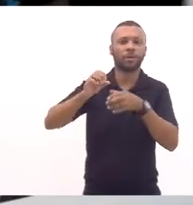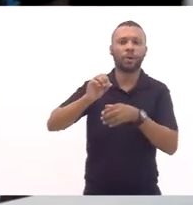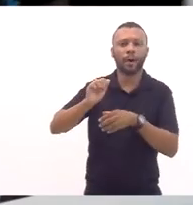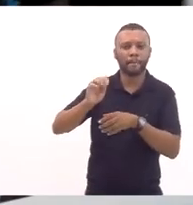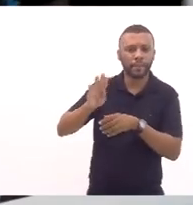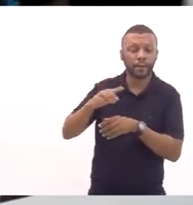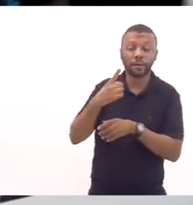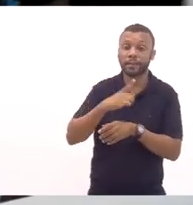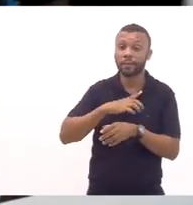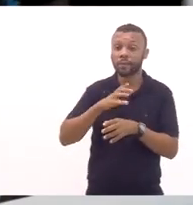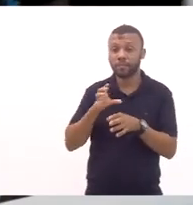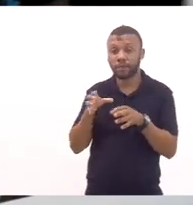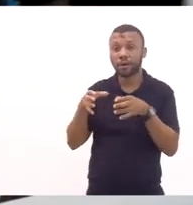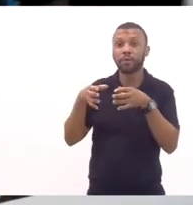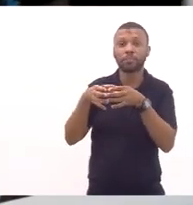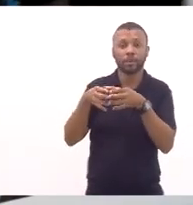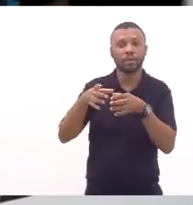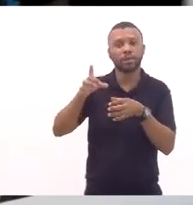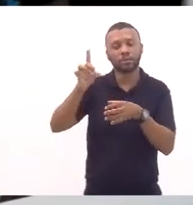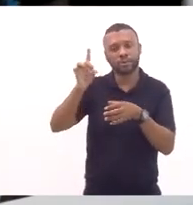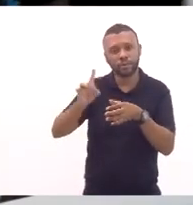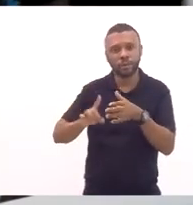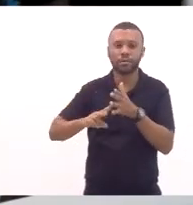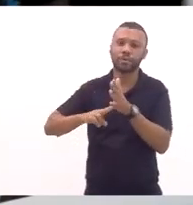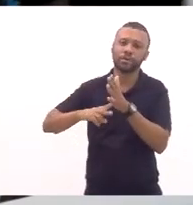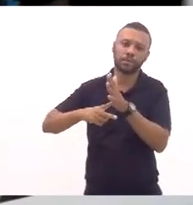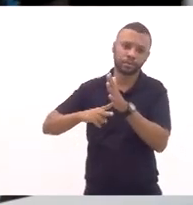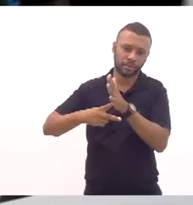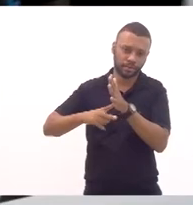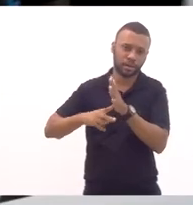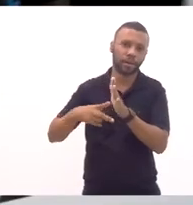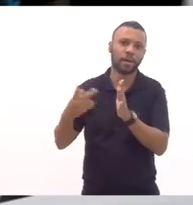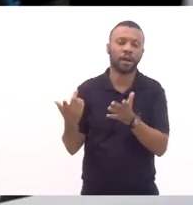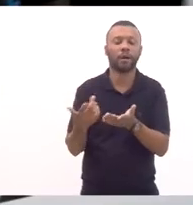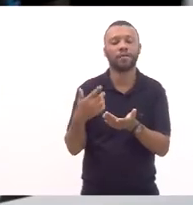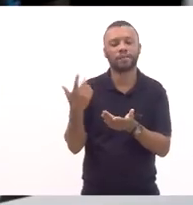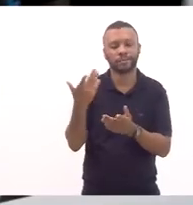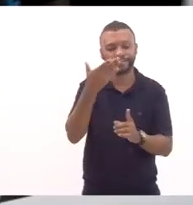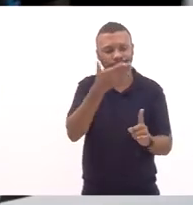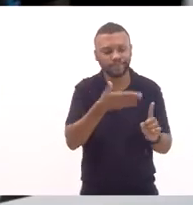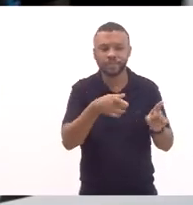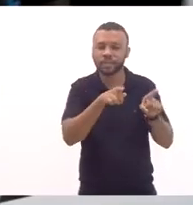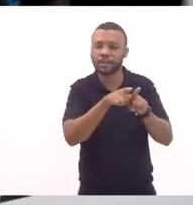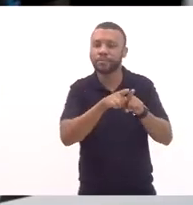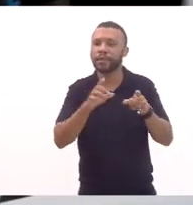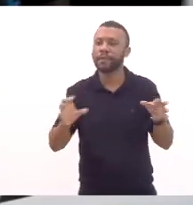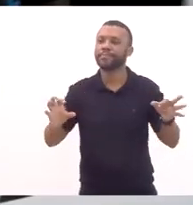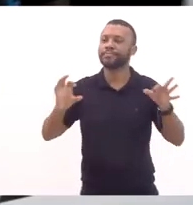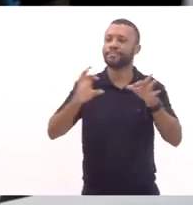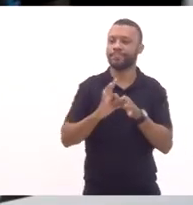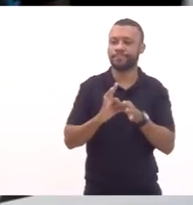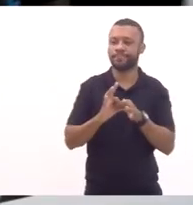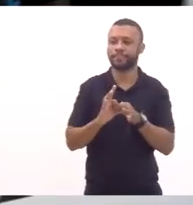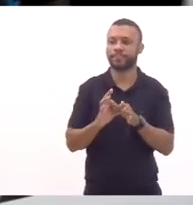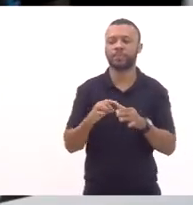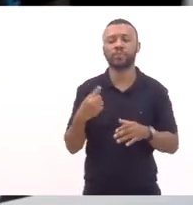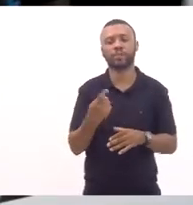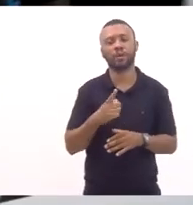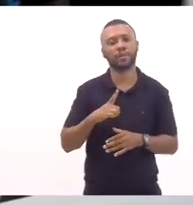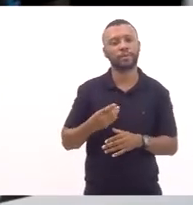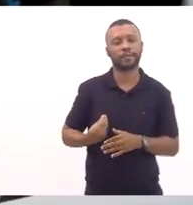uma comissão de direito sindical, ali o doutor faz parte também, e nós estamos